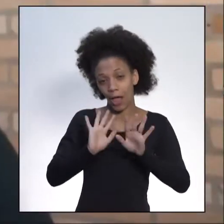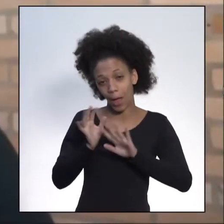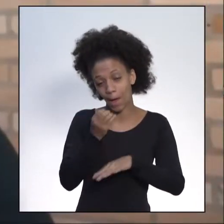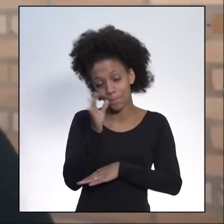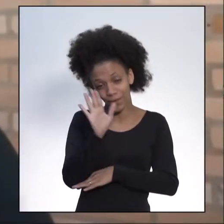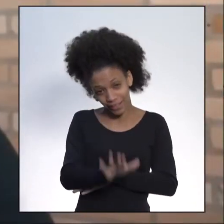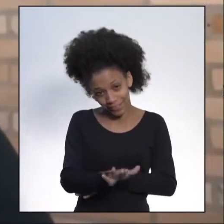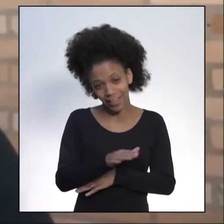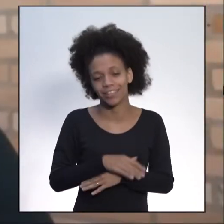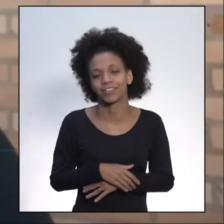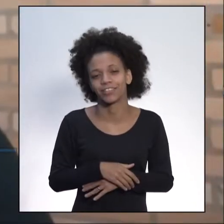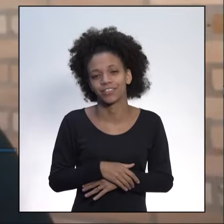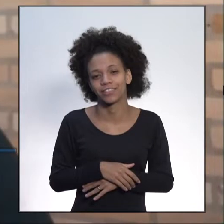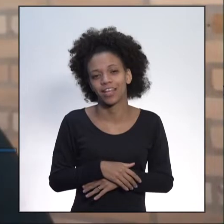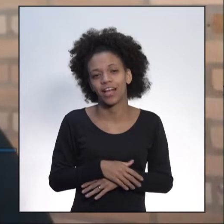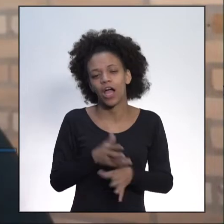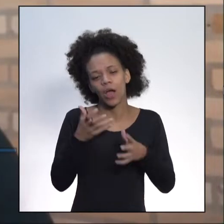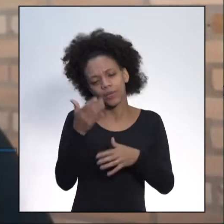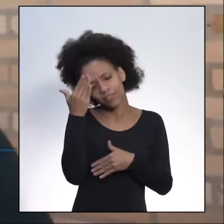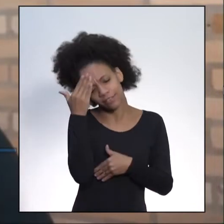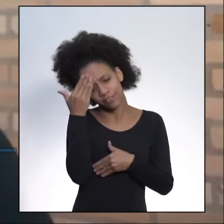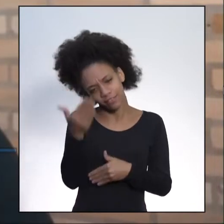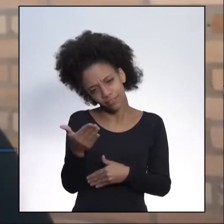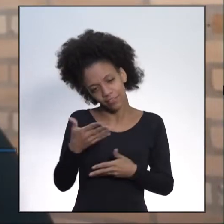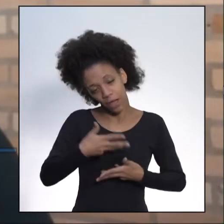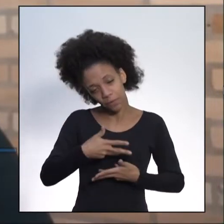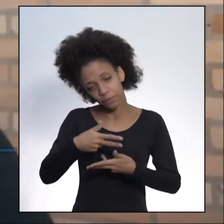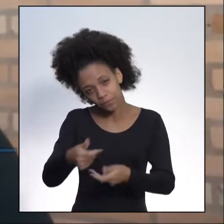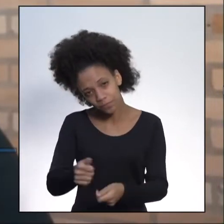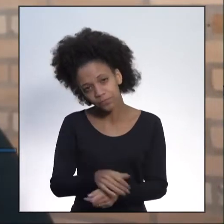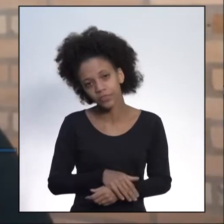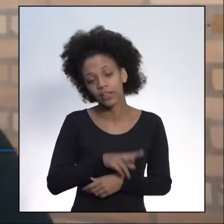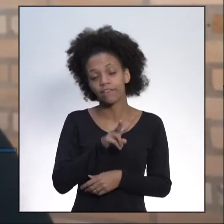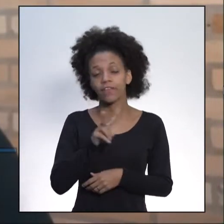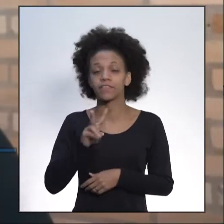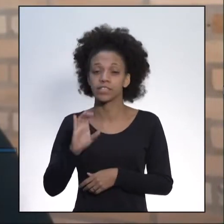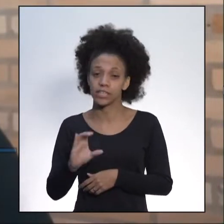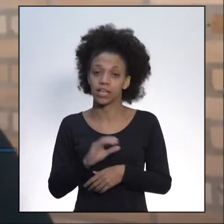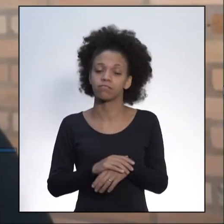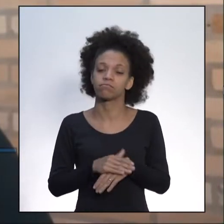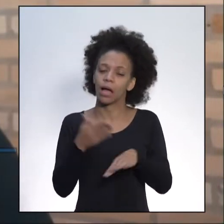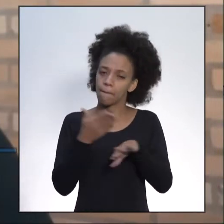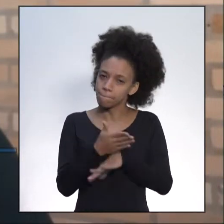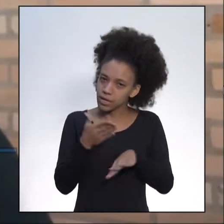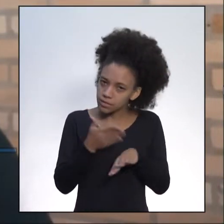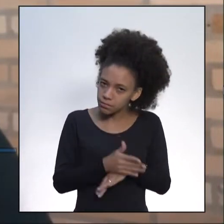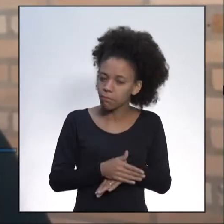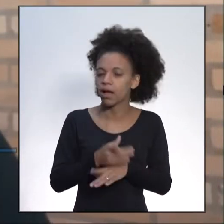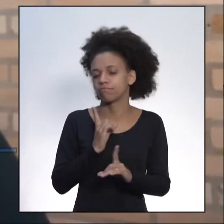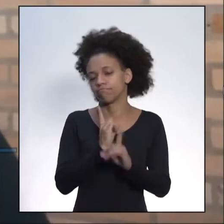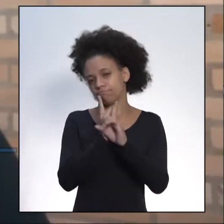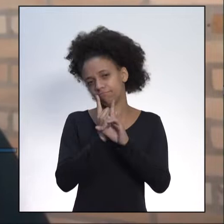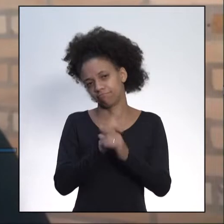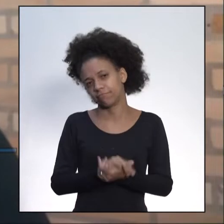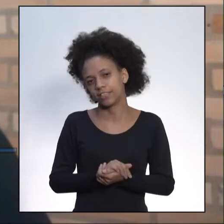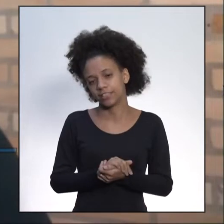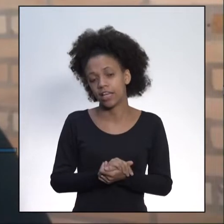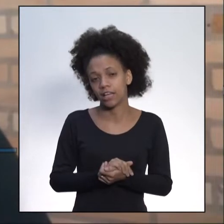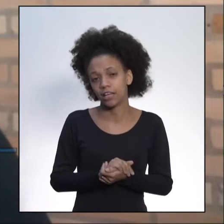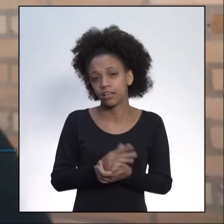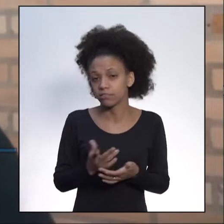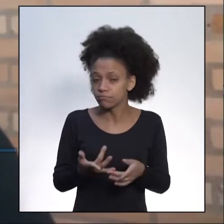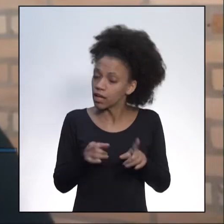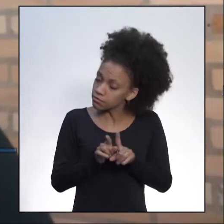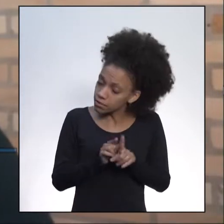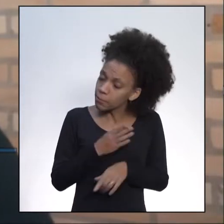a todos. Queria agradecer muito o convite da VVC para poder participar desse encontro. Para